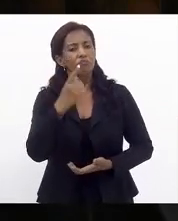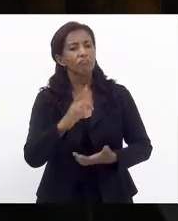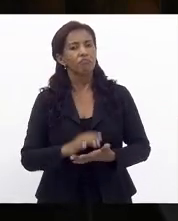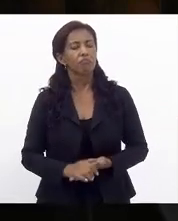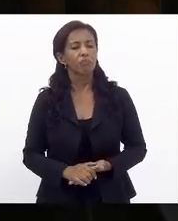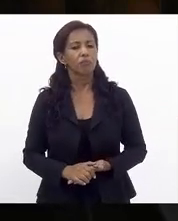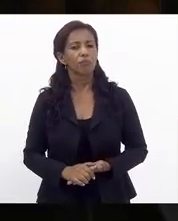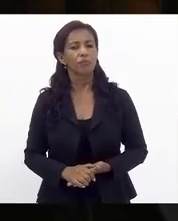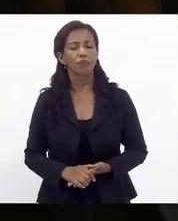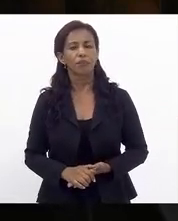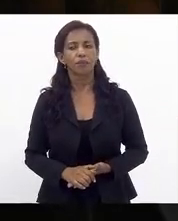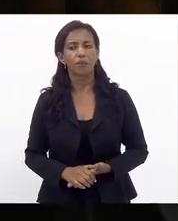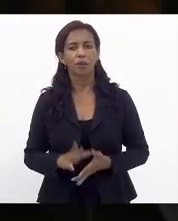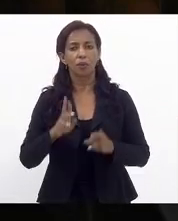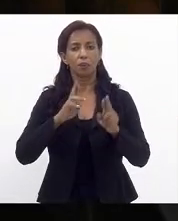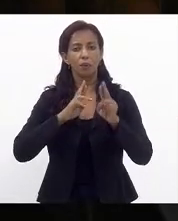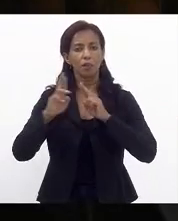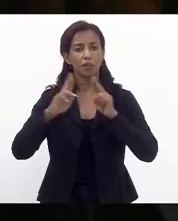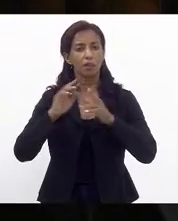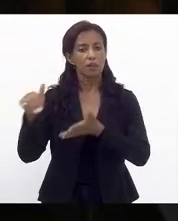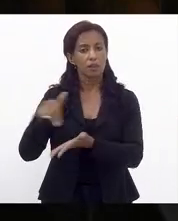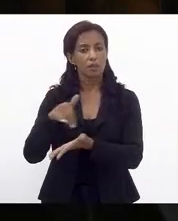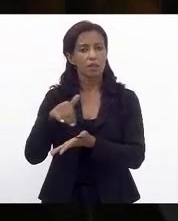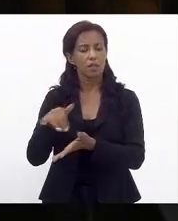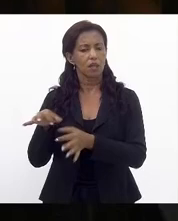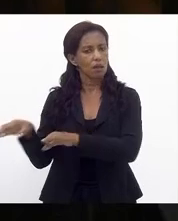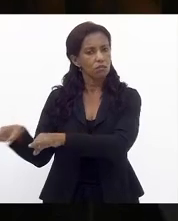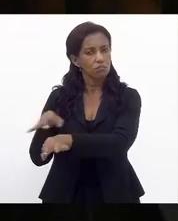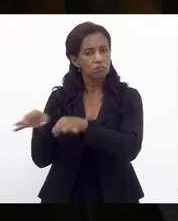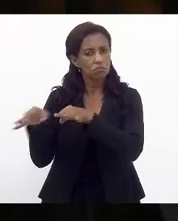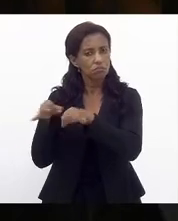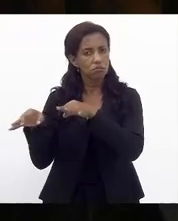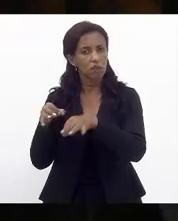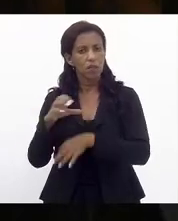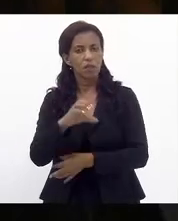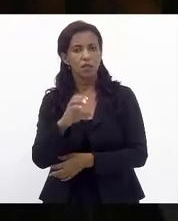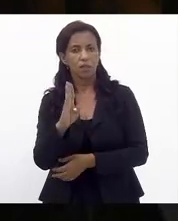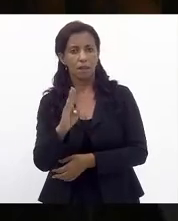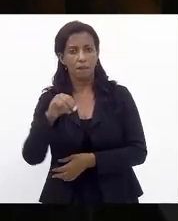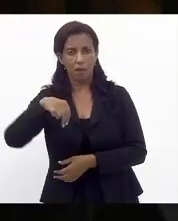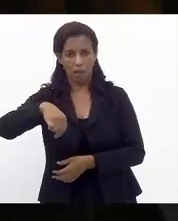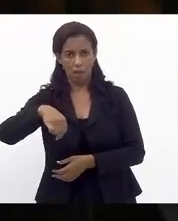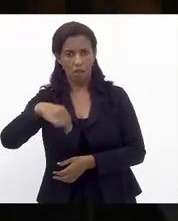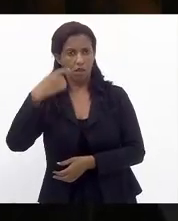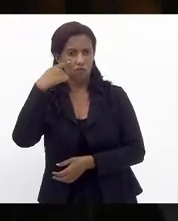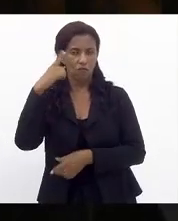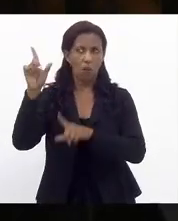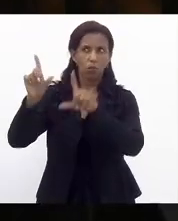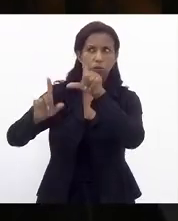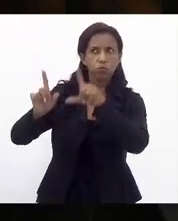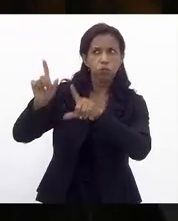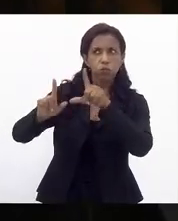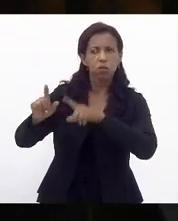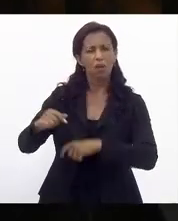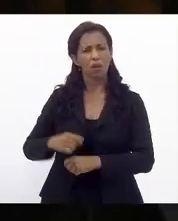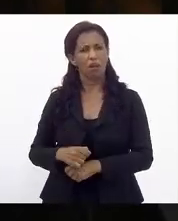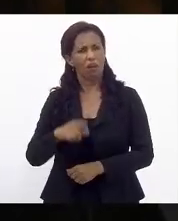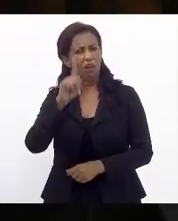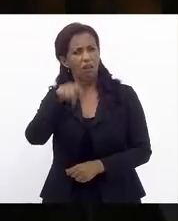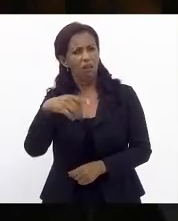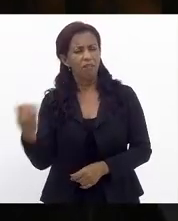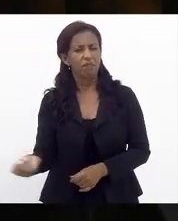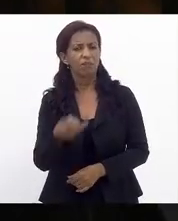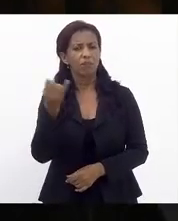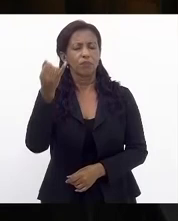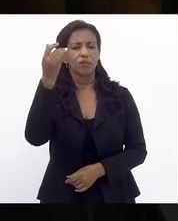ouvir uma uma entrevista do secretário de planejamento na CBN esse final de semana bom e é muito importante